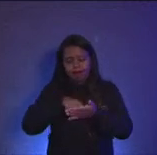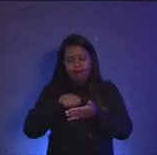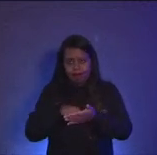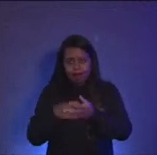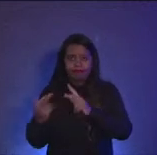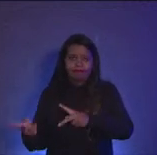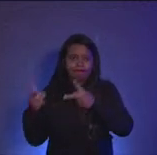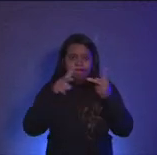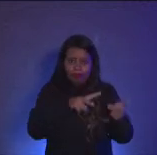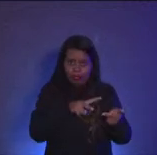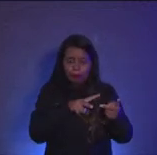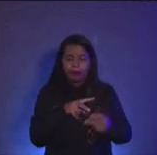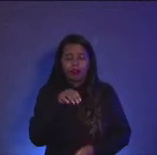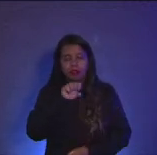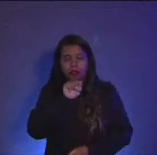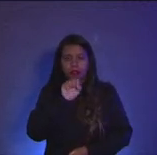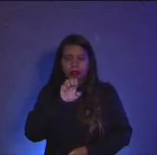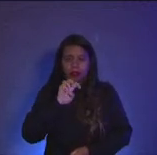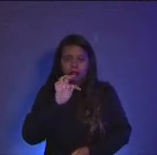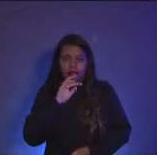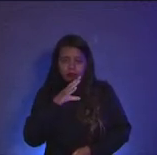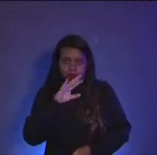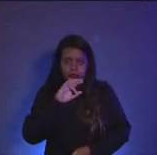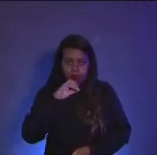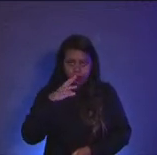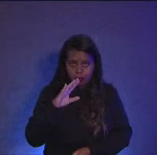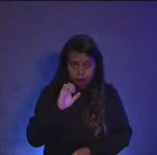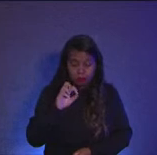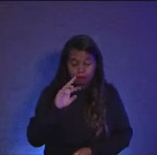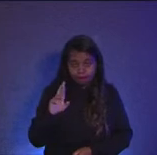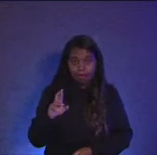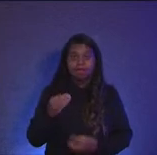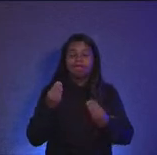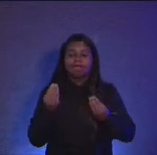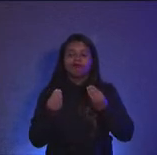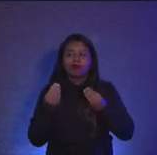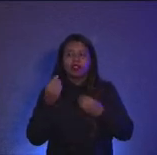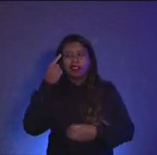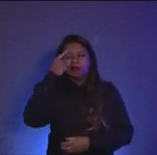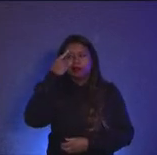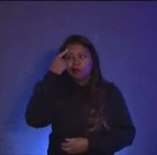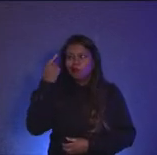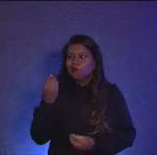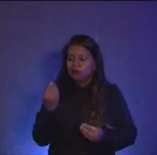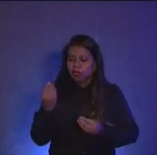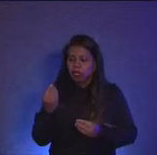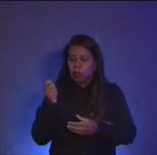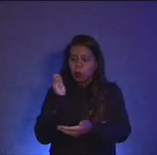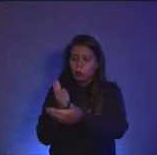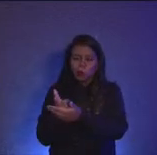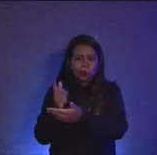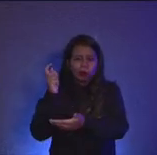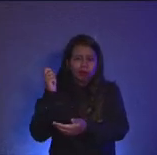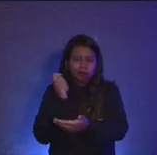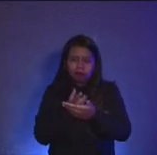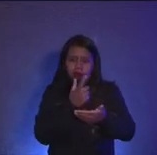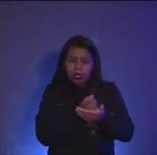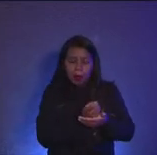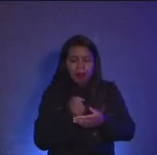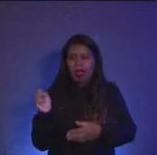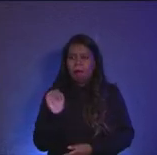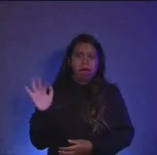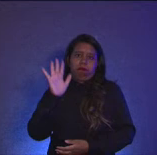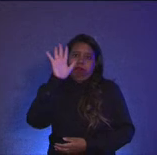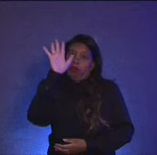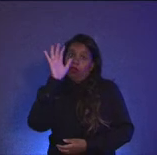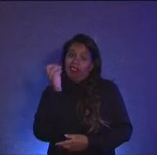de ter a ideia de fazer o Escriba, a primeira coisa que a gente pensou foi em contratar uma solução pronta já. Mas aí, ou elas eram muito caras, ou elas não eram